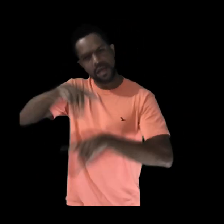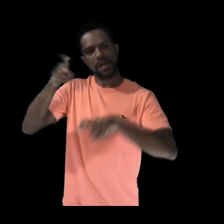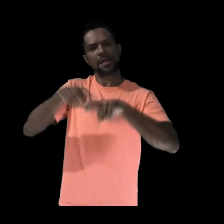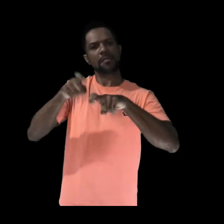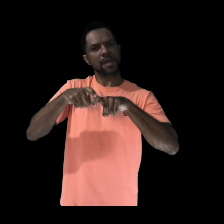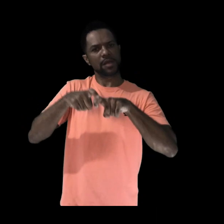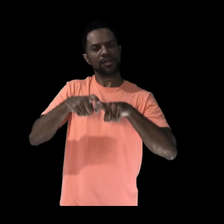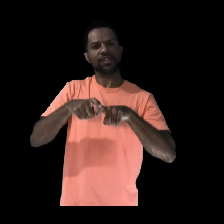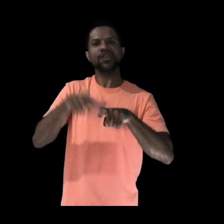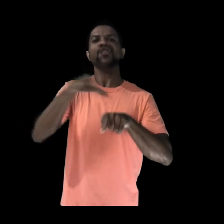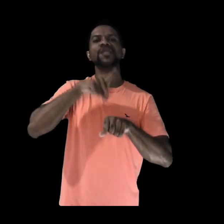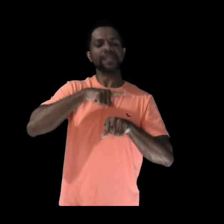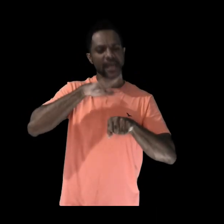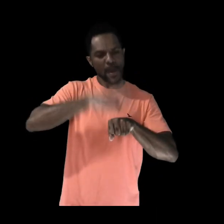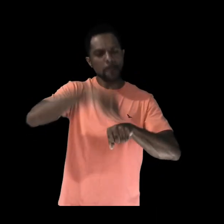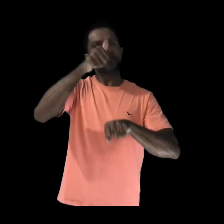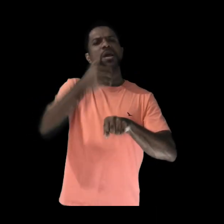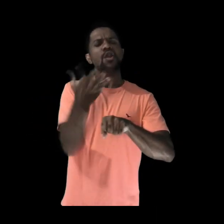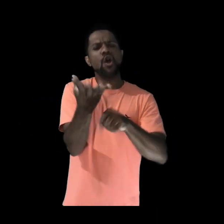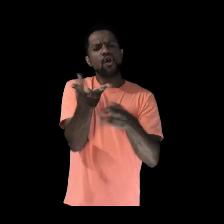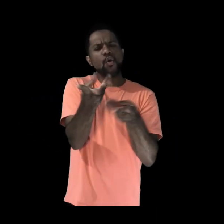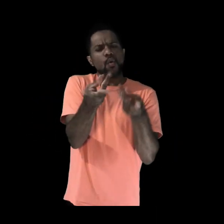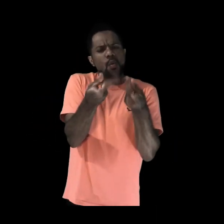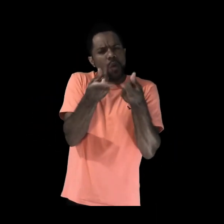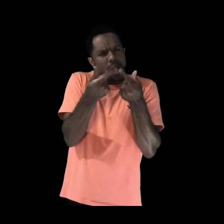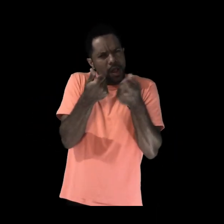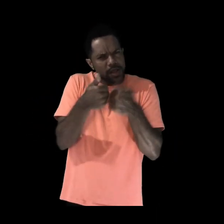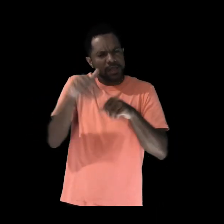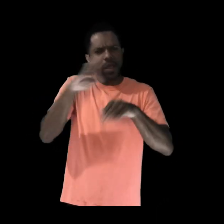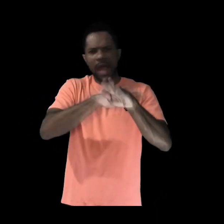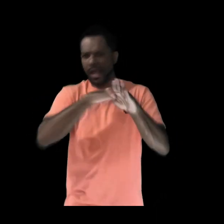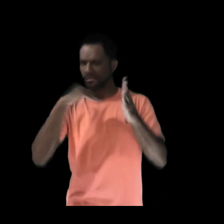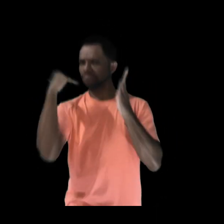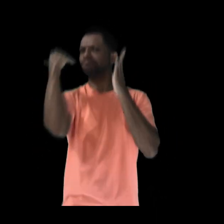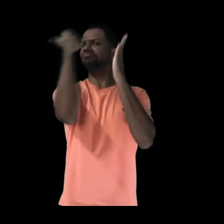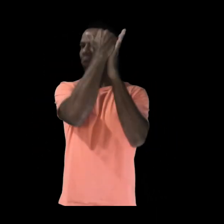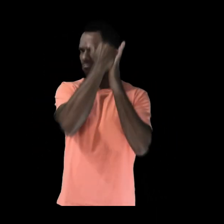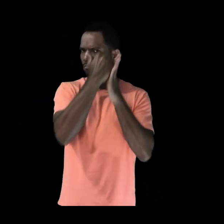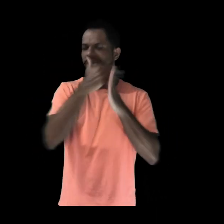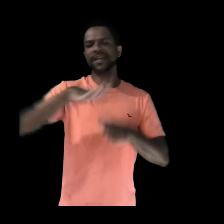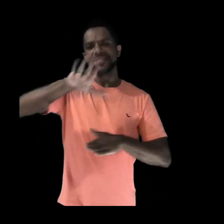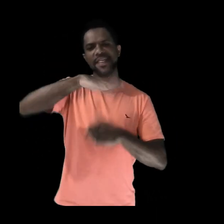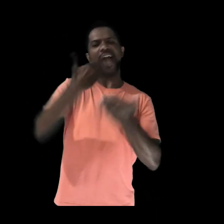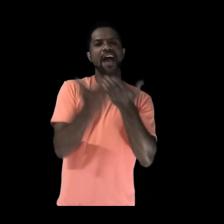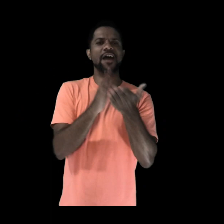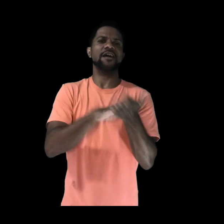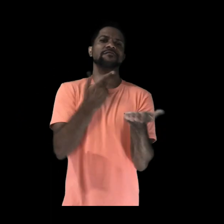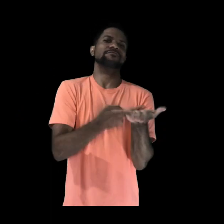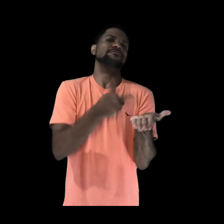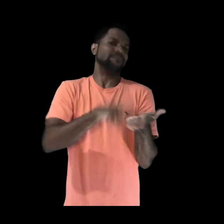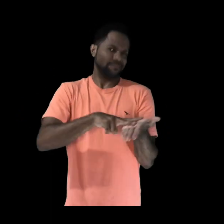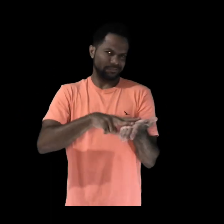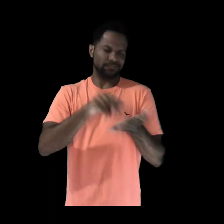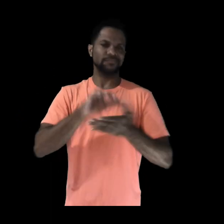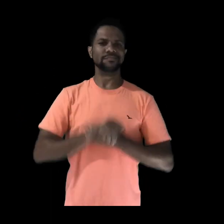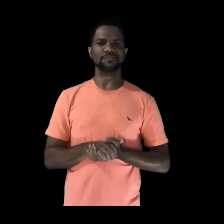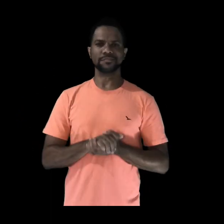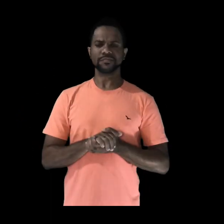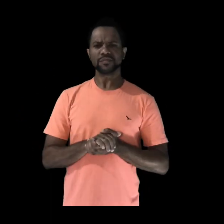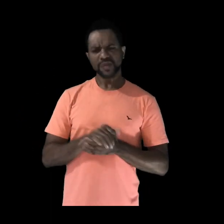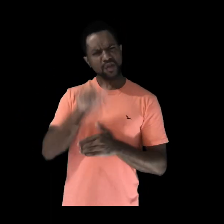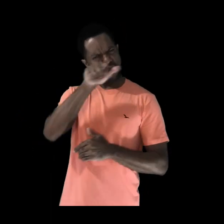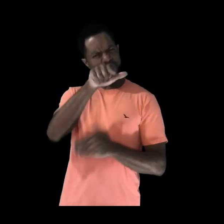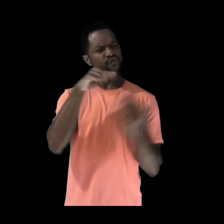vai garantir cada vez mais uma qualidade muito superior na oferta do serviço de tradução. Verdade.